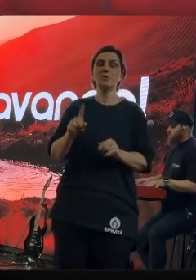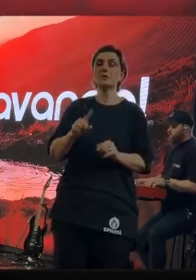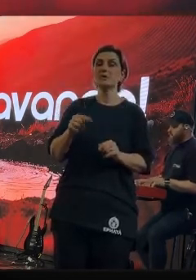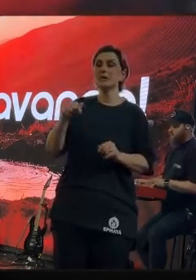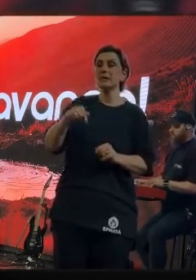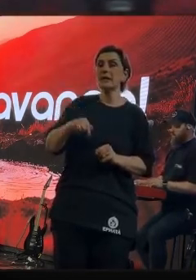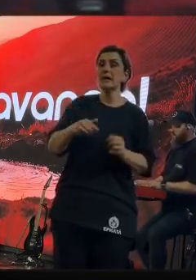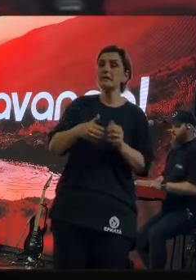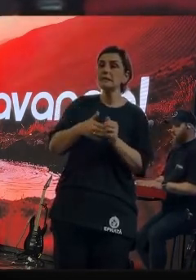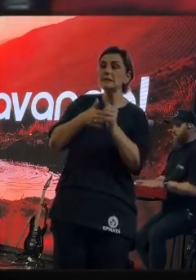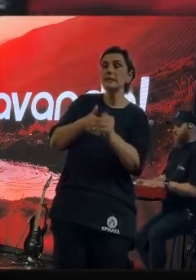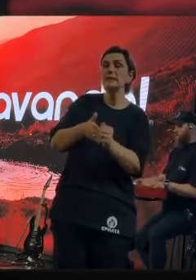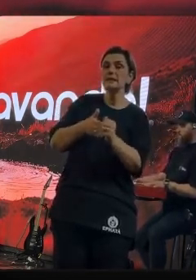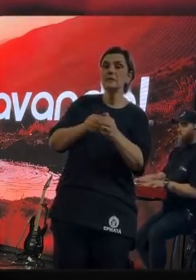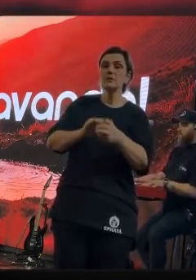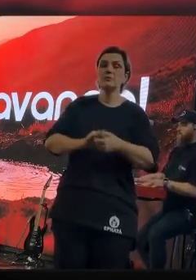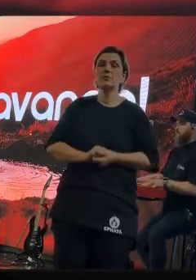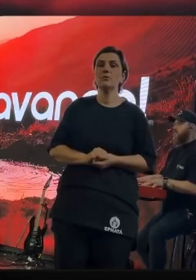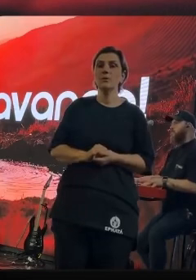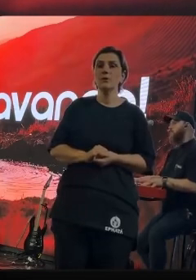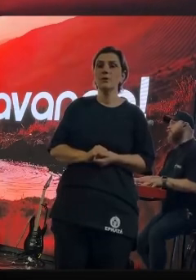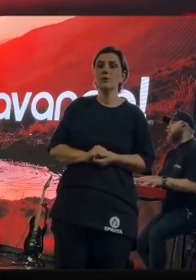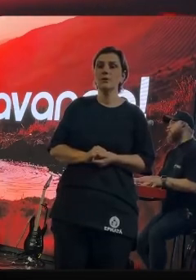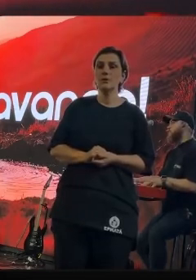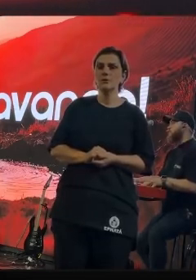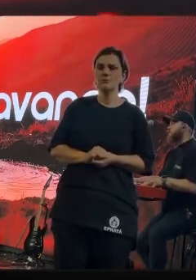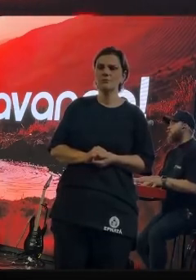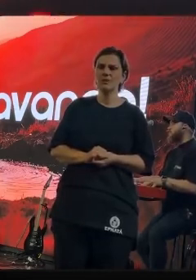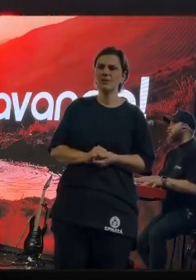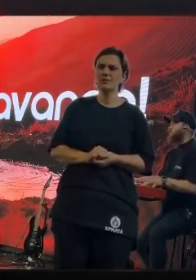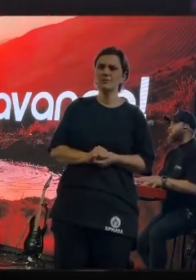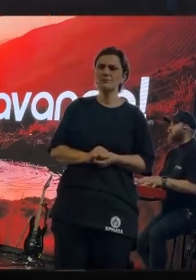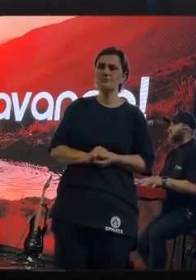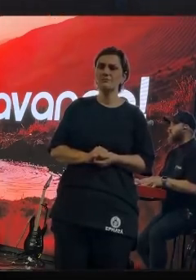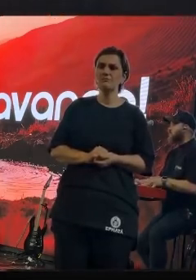está seguindo o ex.